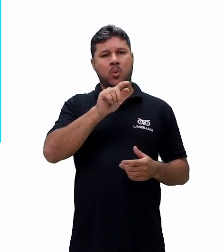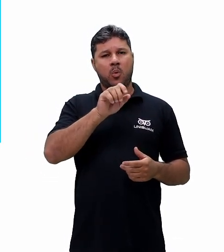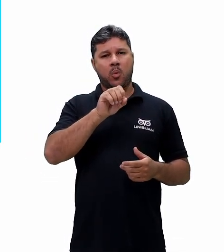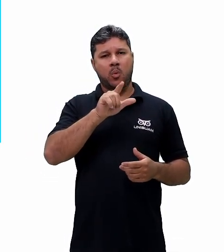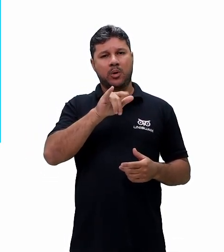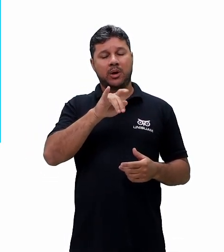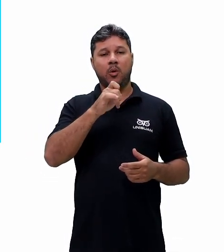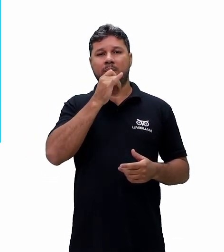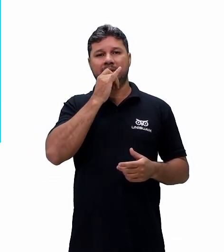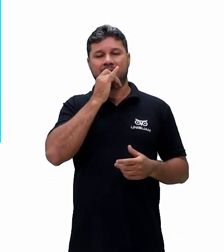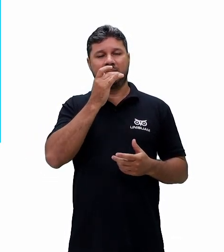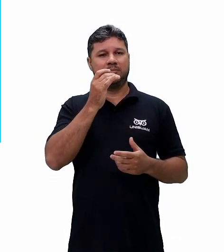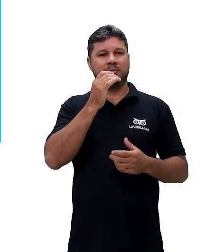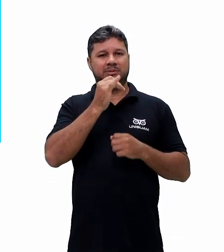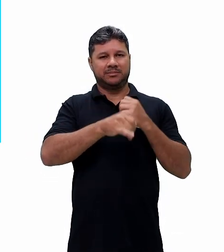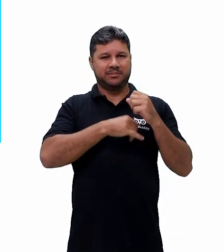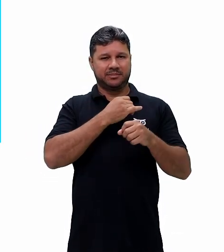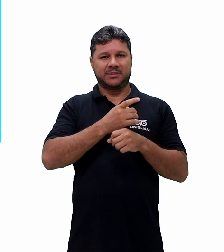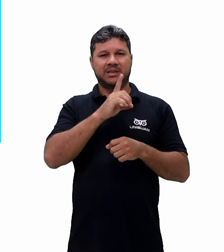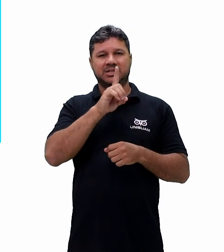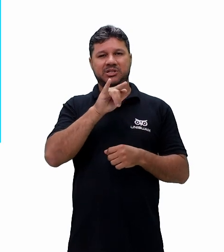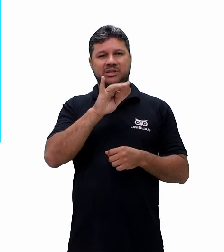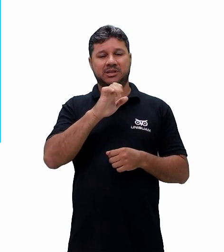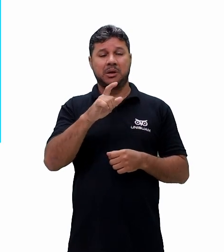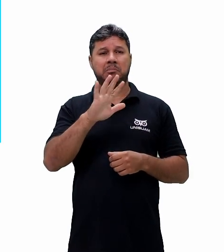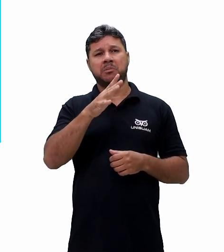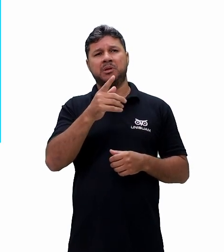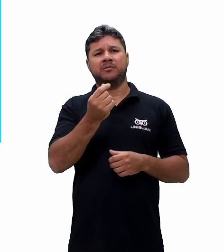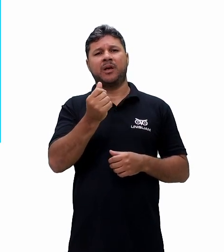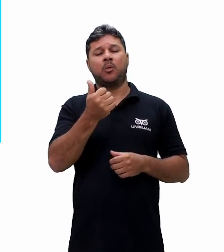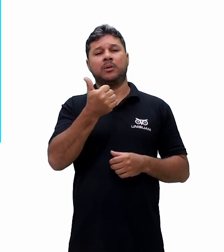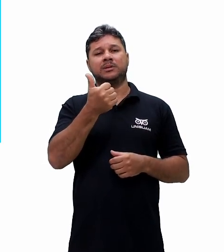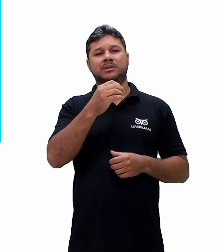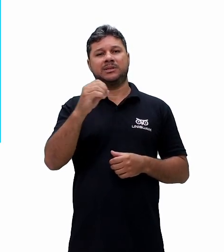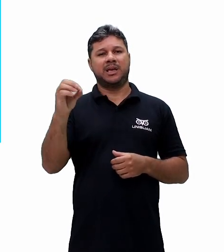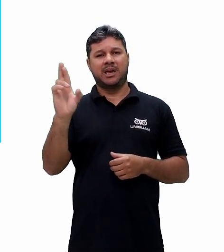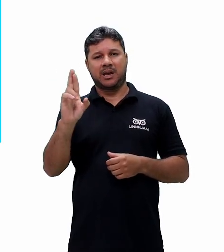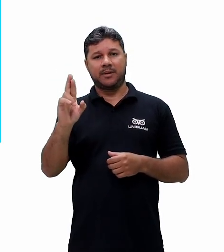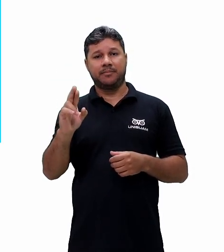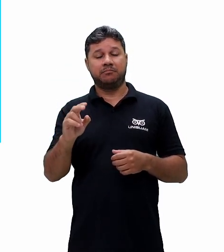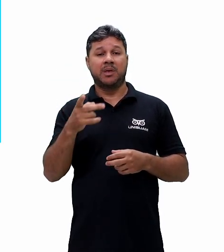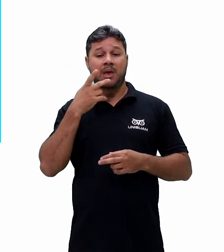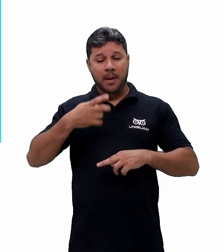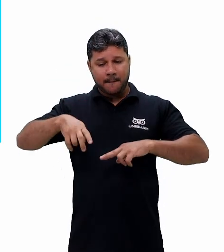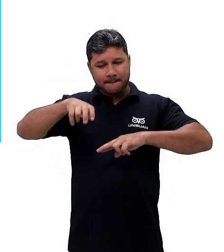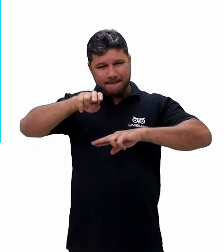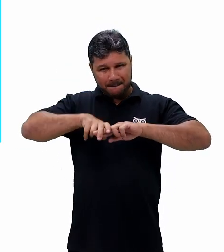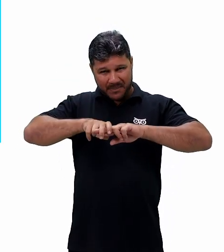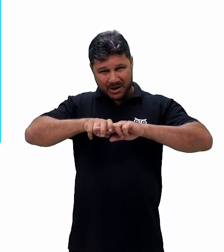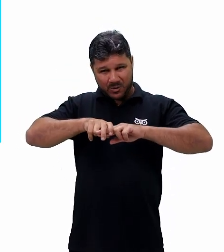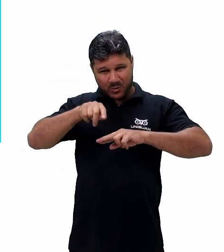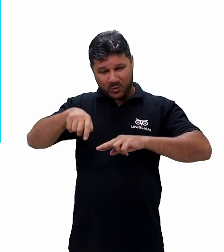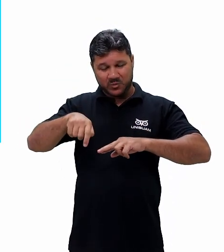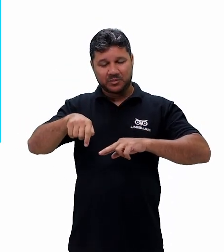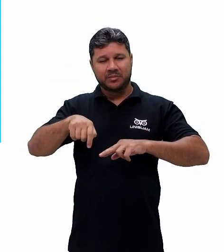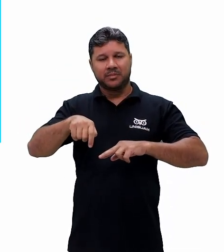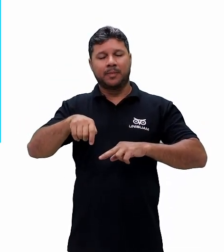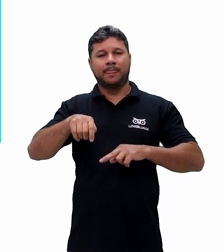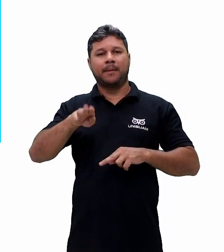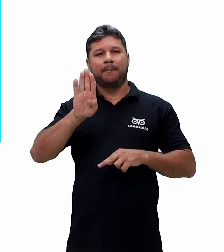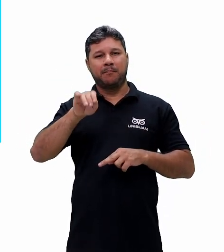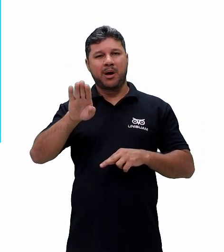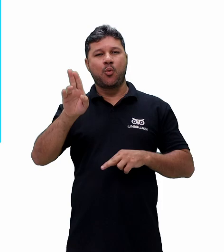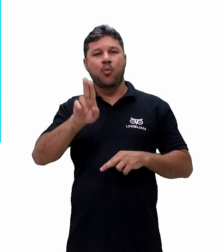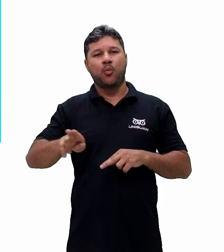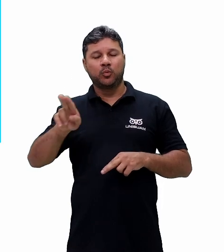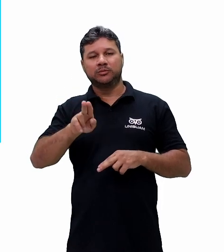goniômetro digital custa aproximadamente R$ 100. Um banco de Wells, que é o equipamento utilizado